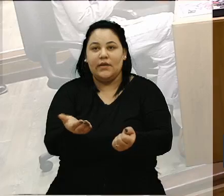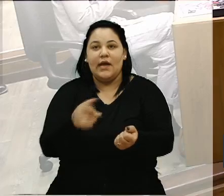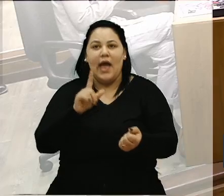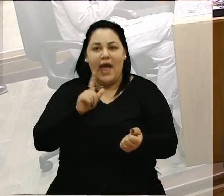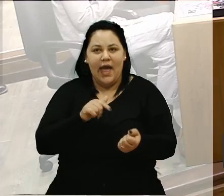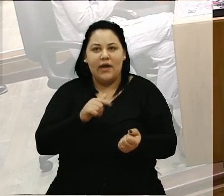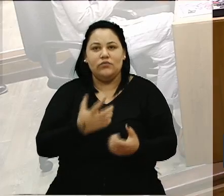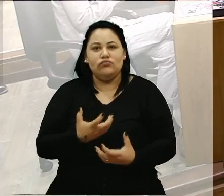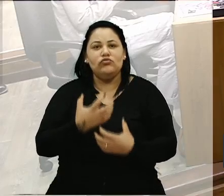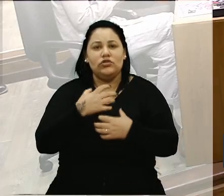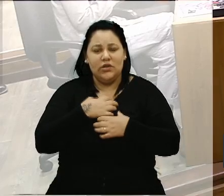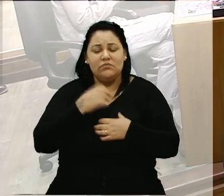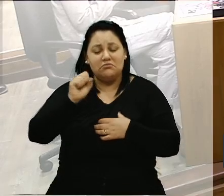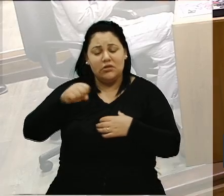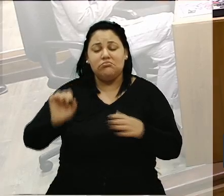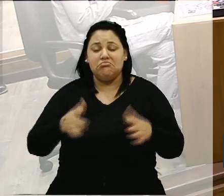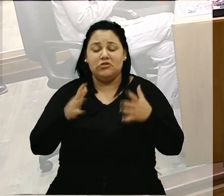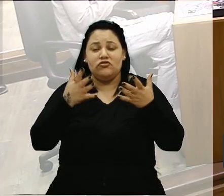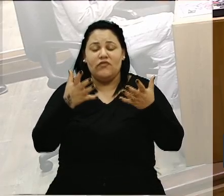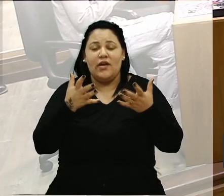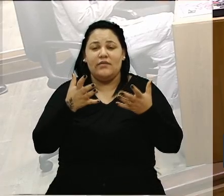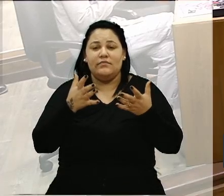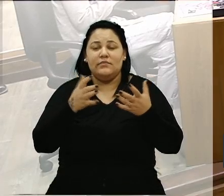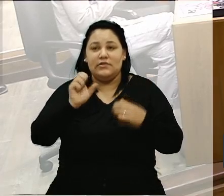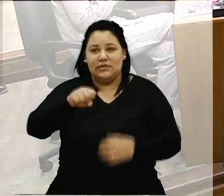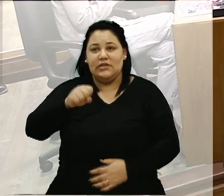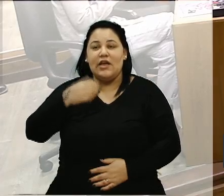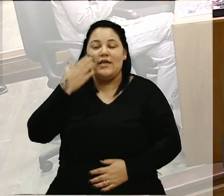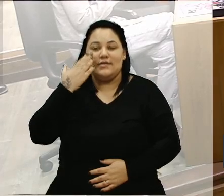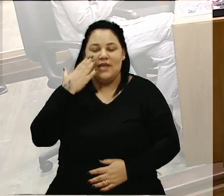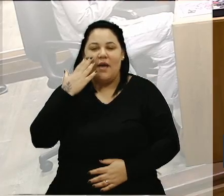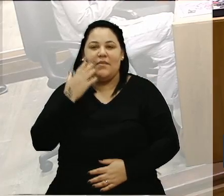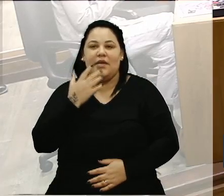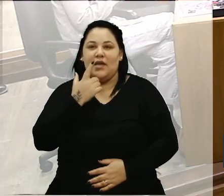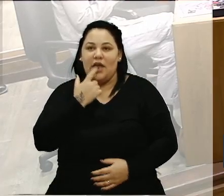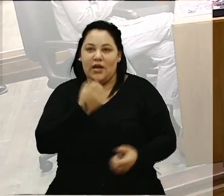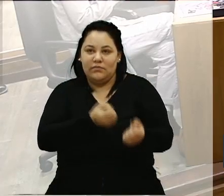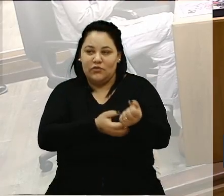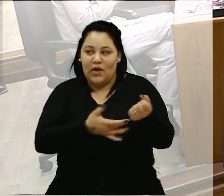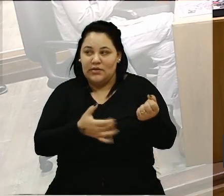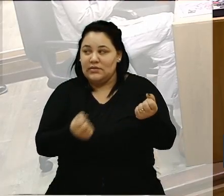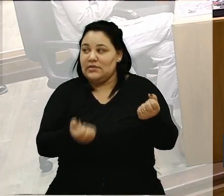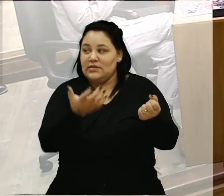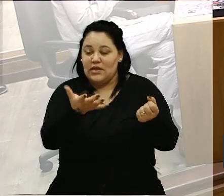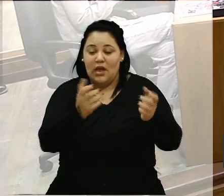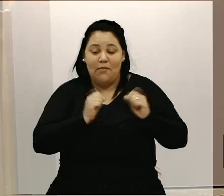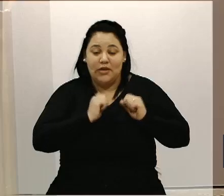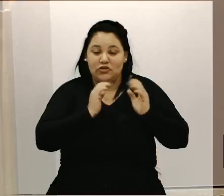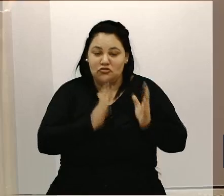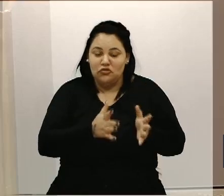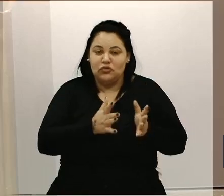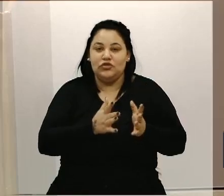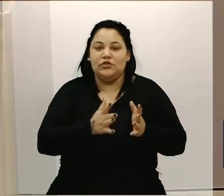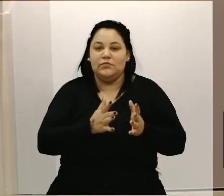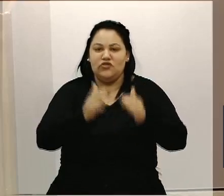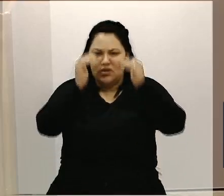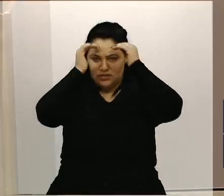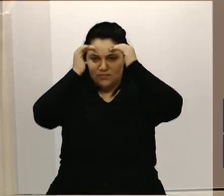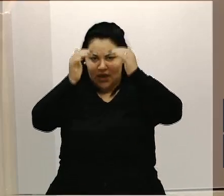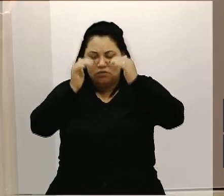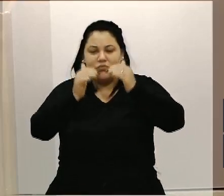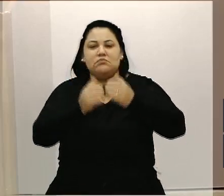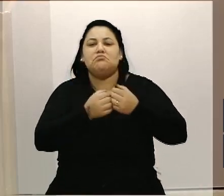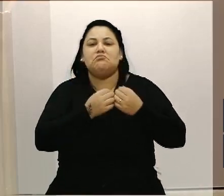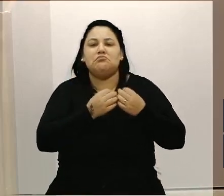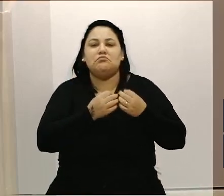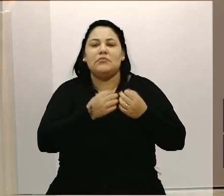das formas de incentivar. Isso. A gente sabe que doar sangue é uma atitude digna, salva vidas, e muitas